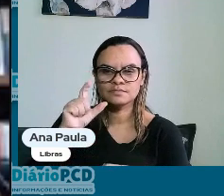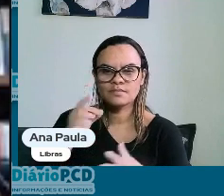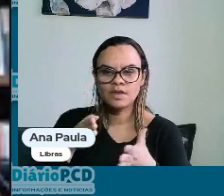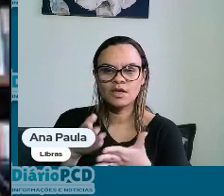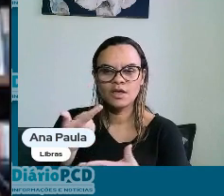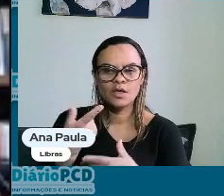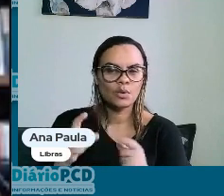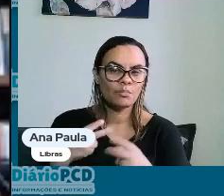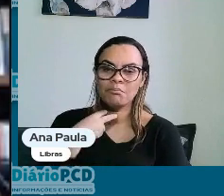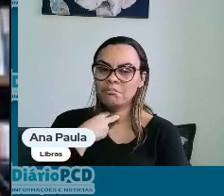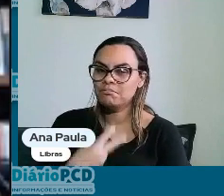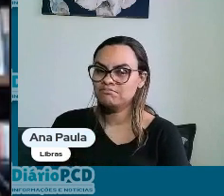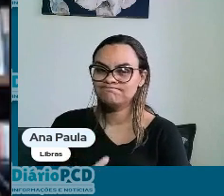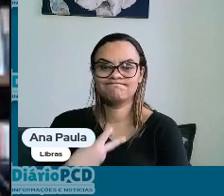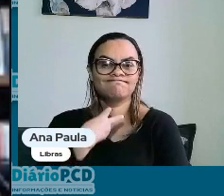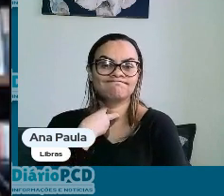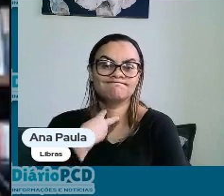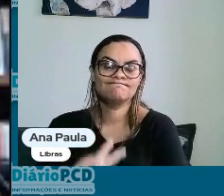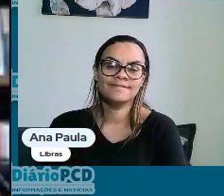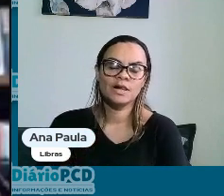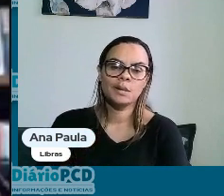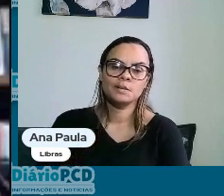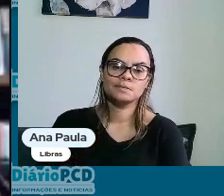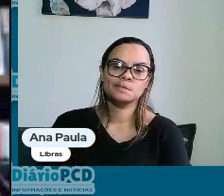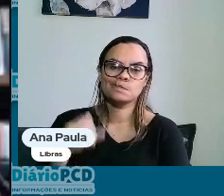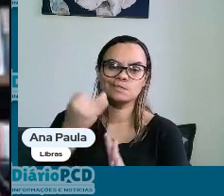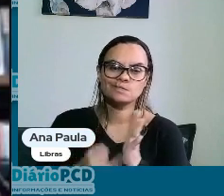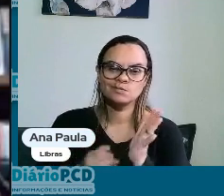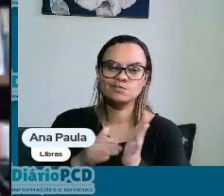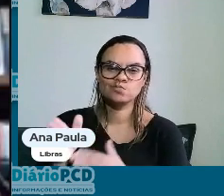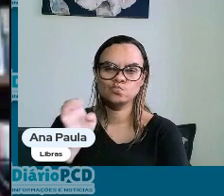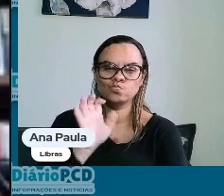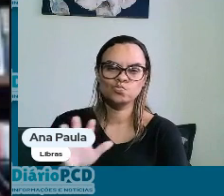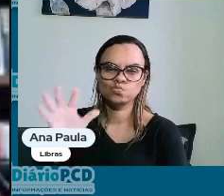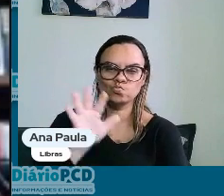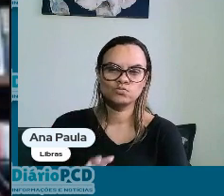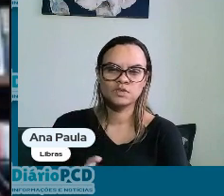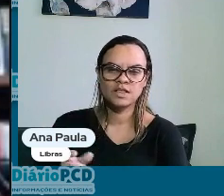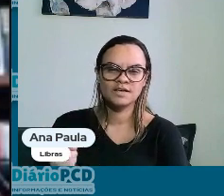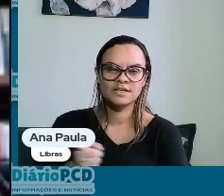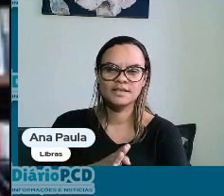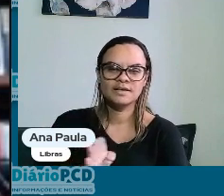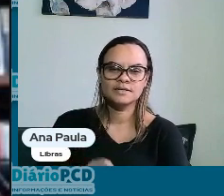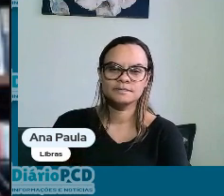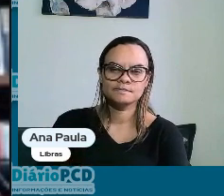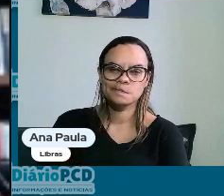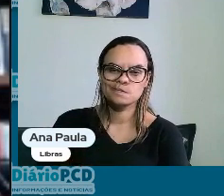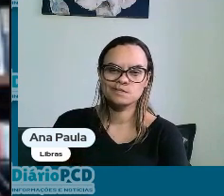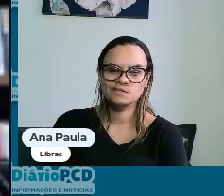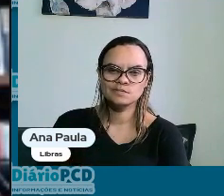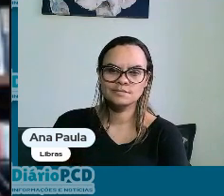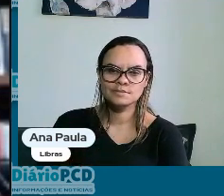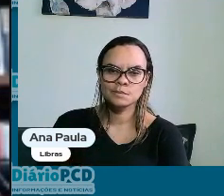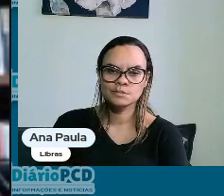poder, porque o imposto sai de um estado, vai ser cobrado lá. Então, não vai ser esse estado